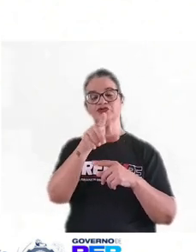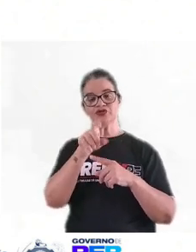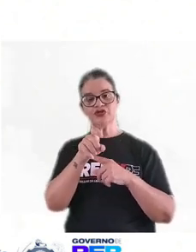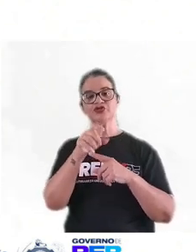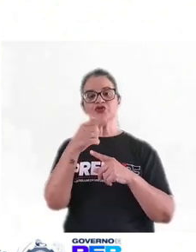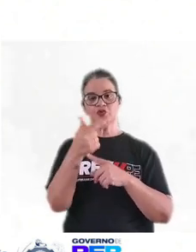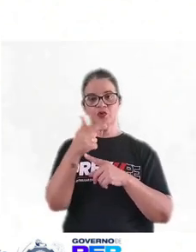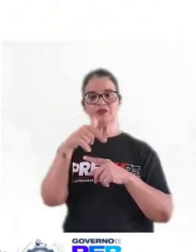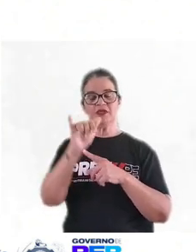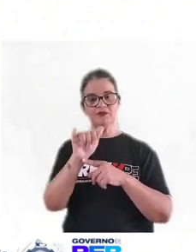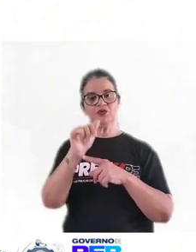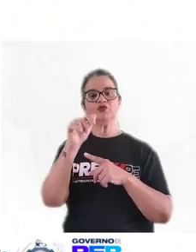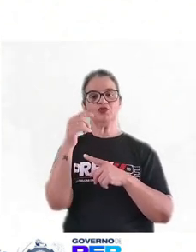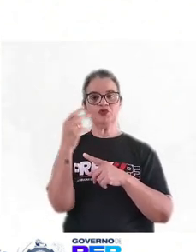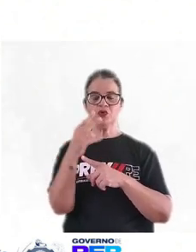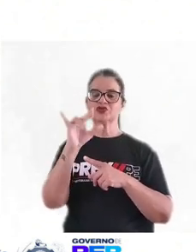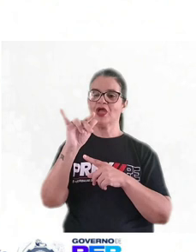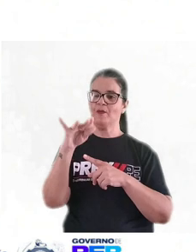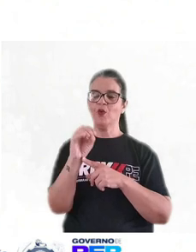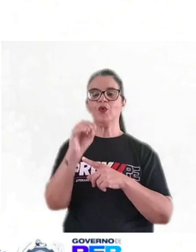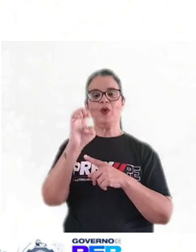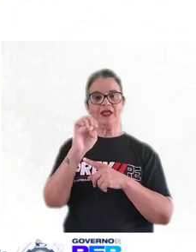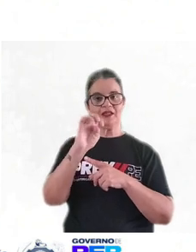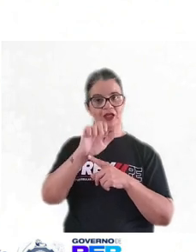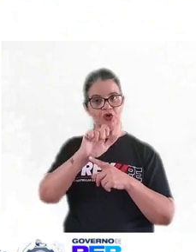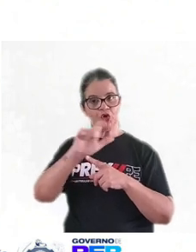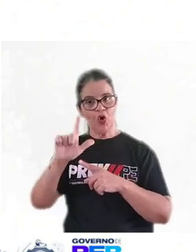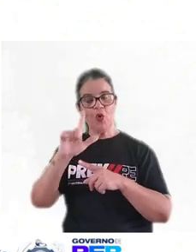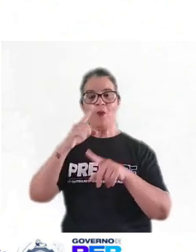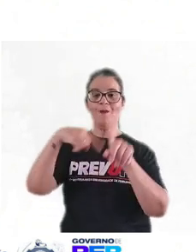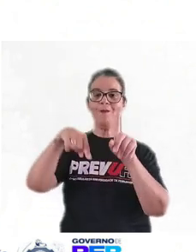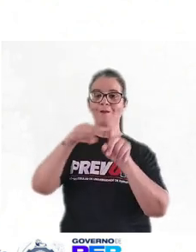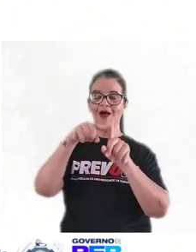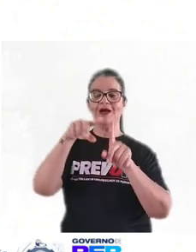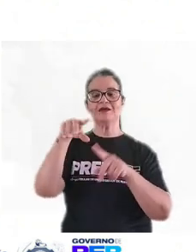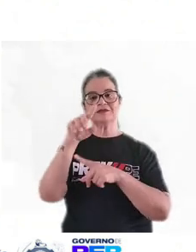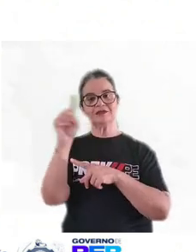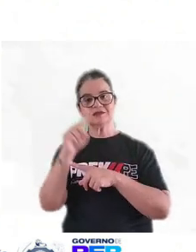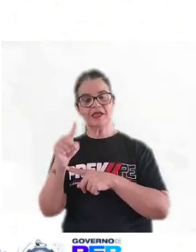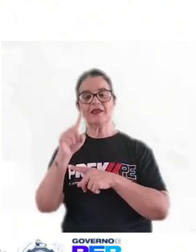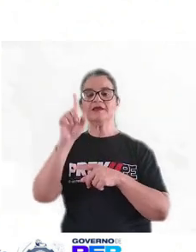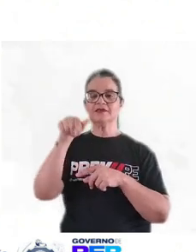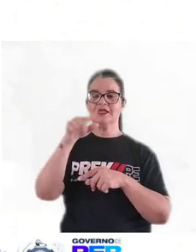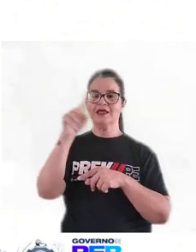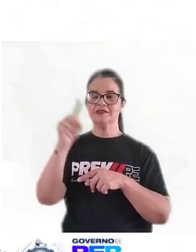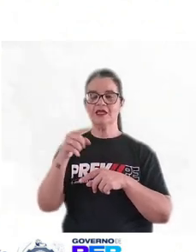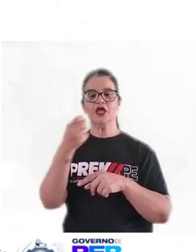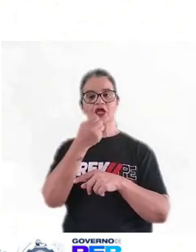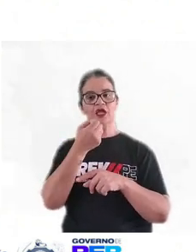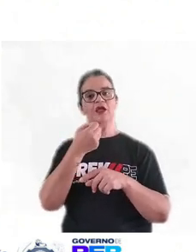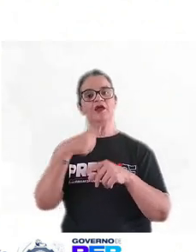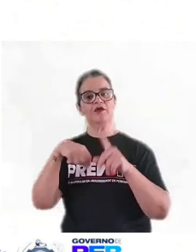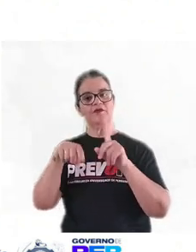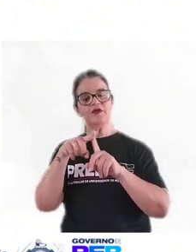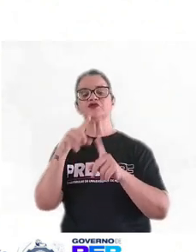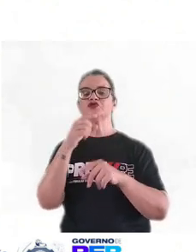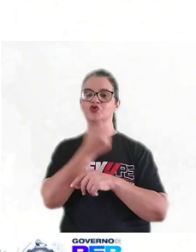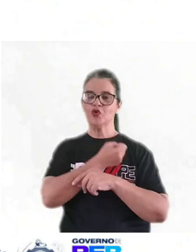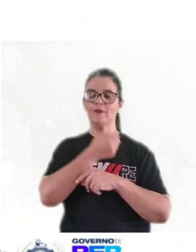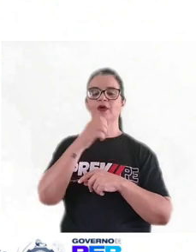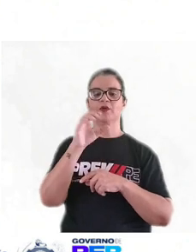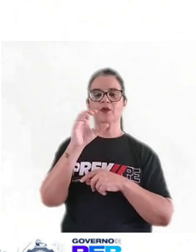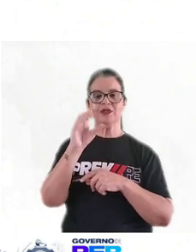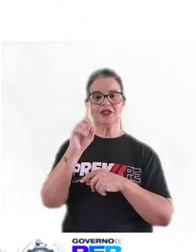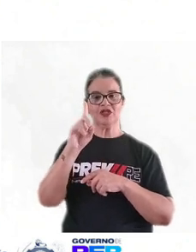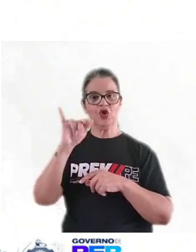seja Y vezes o número de carbonos no caso do etanol mais Z que seria Z vezes o número de carbono do